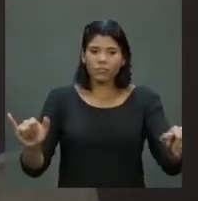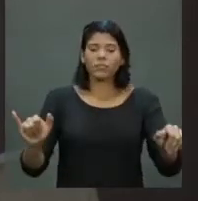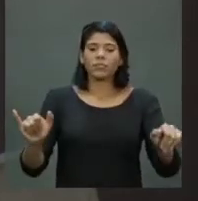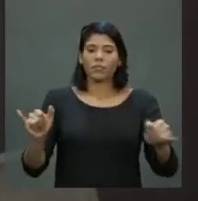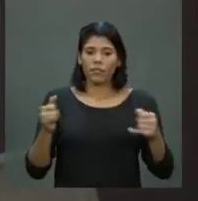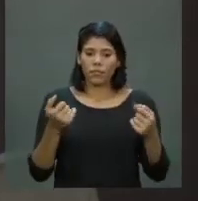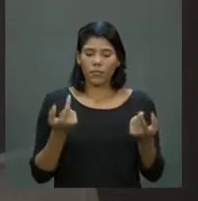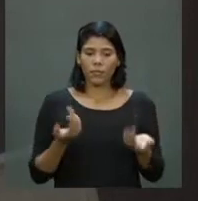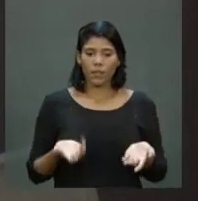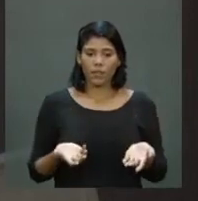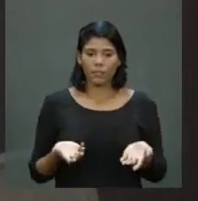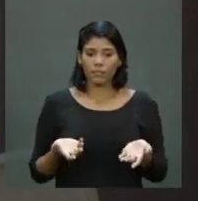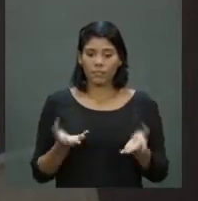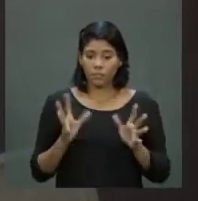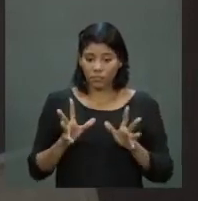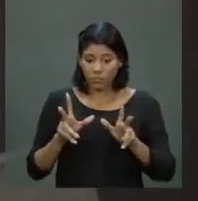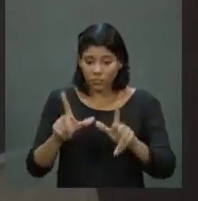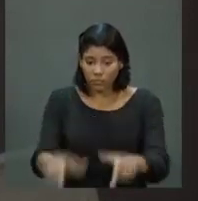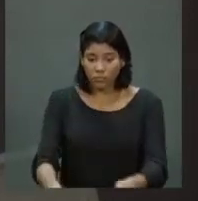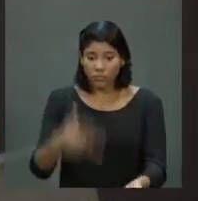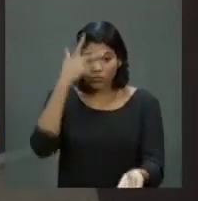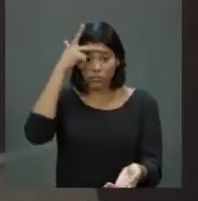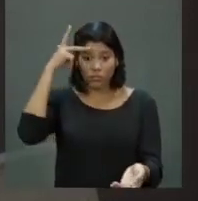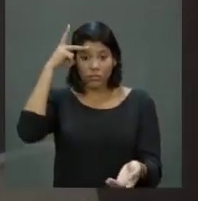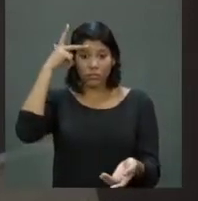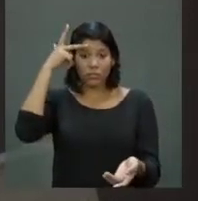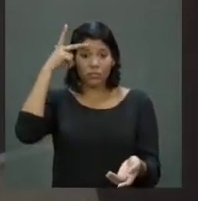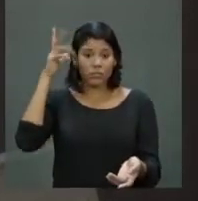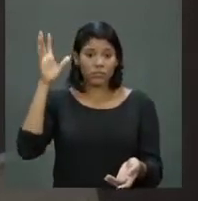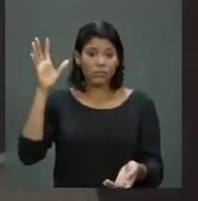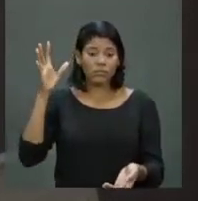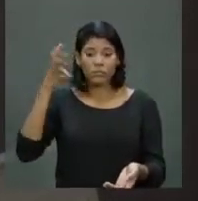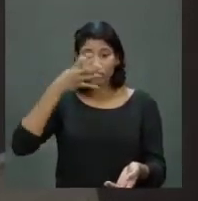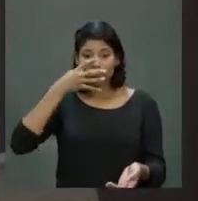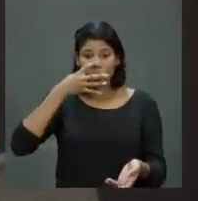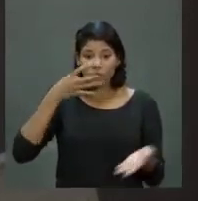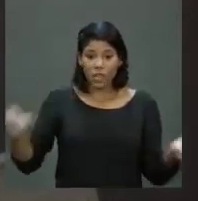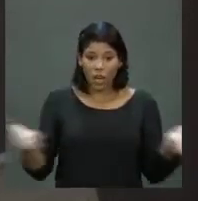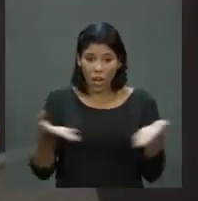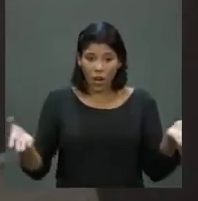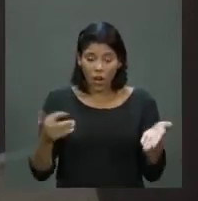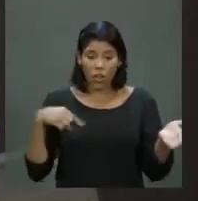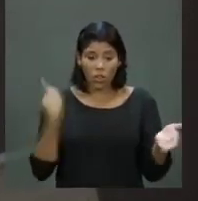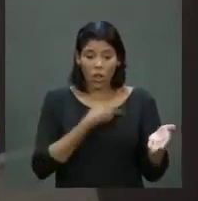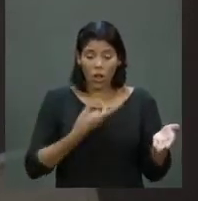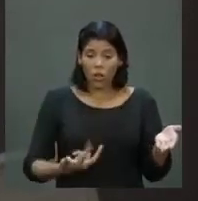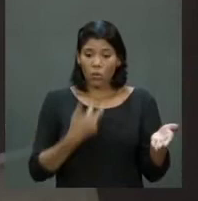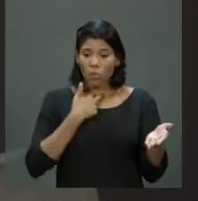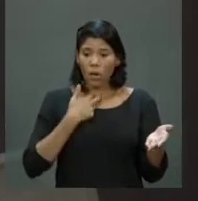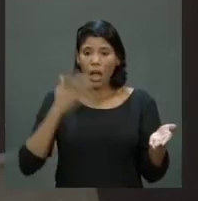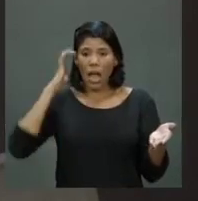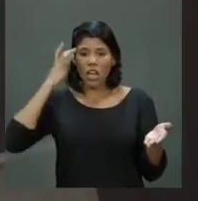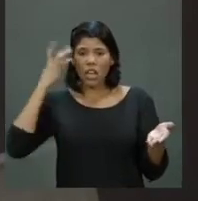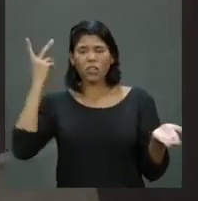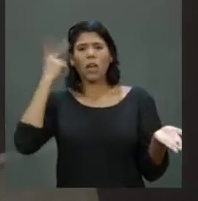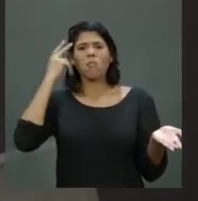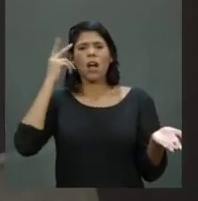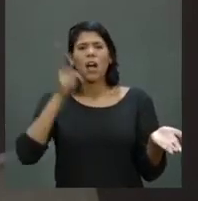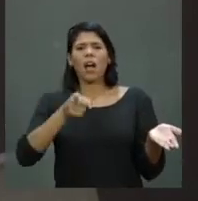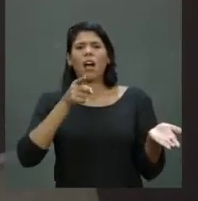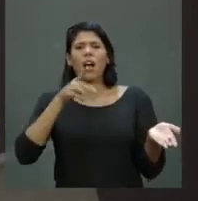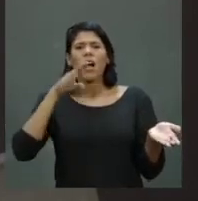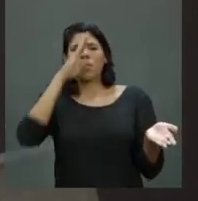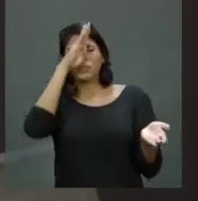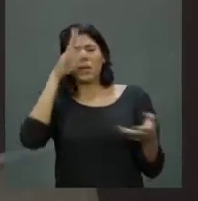provocar a todos que estão me escutando aqui agora, de que nós não tratemos com normalidade aquilo que não pode ser tratado